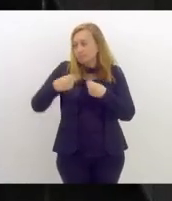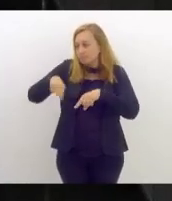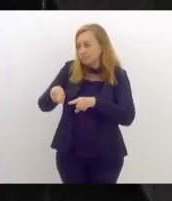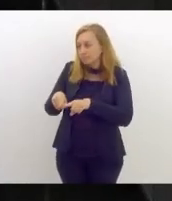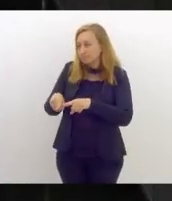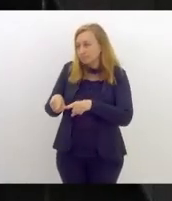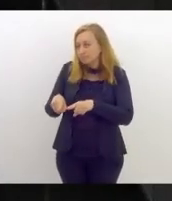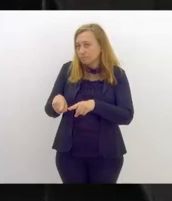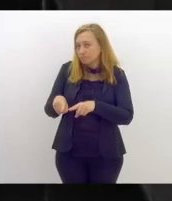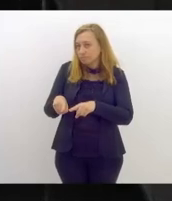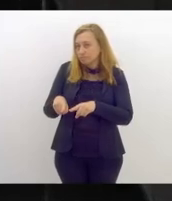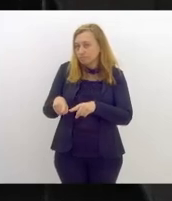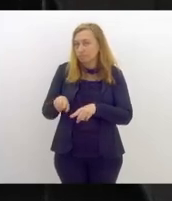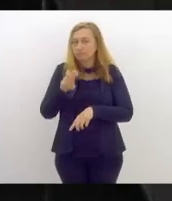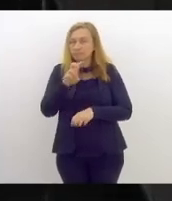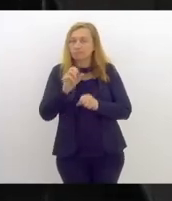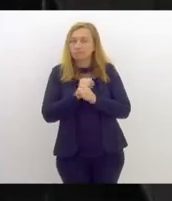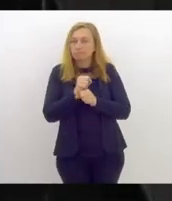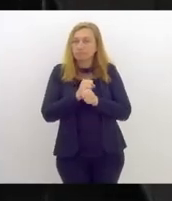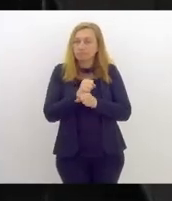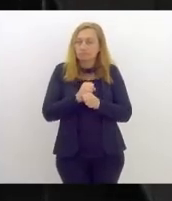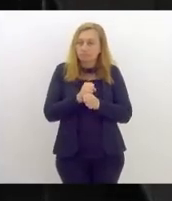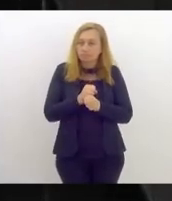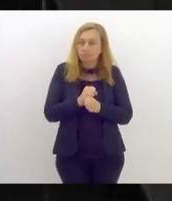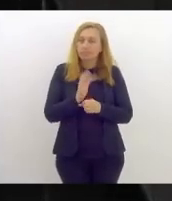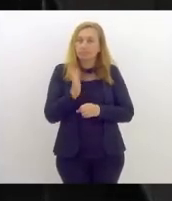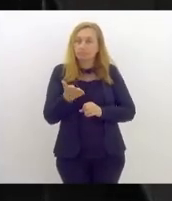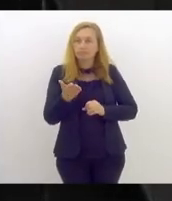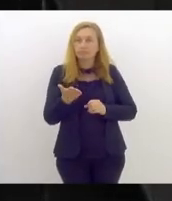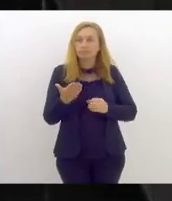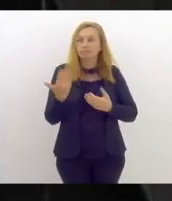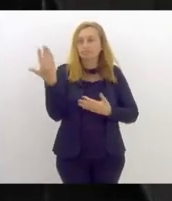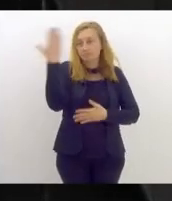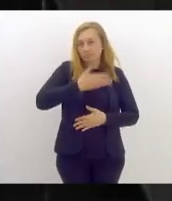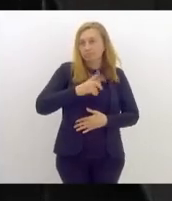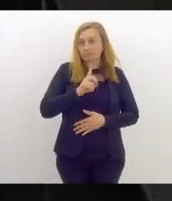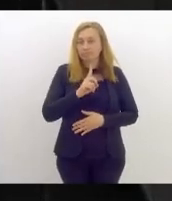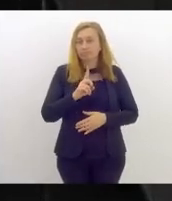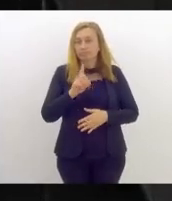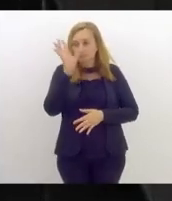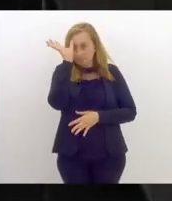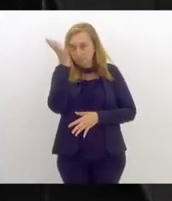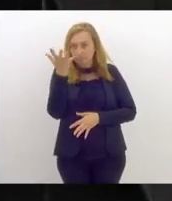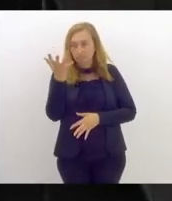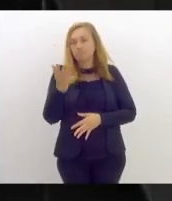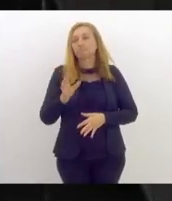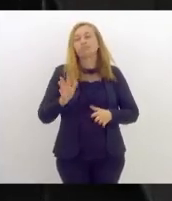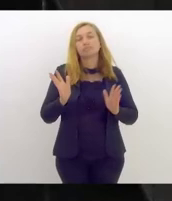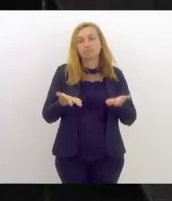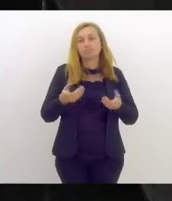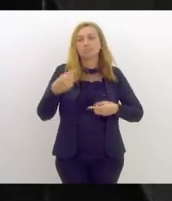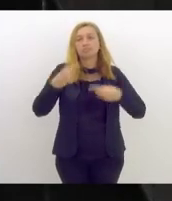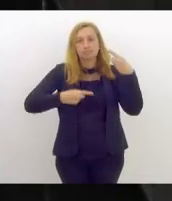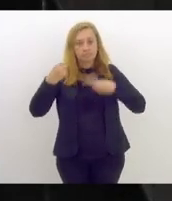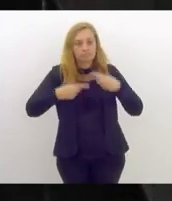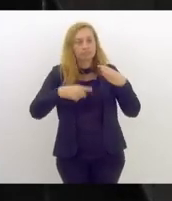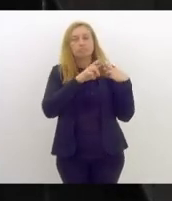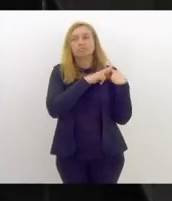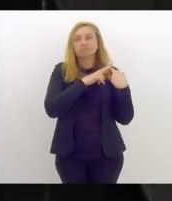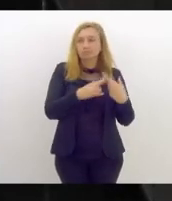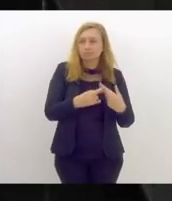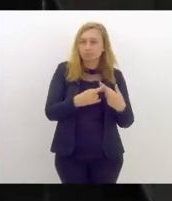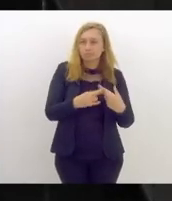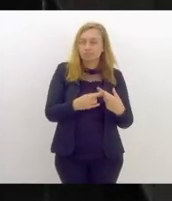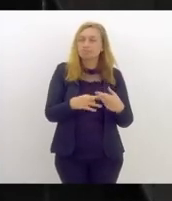em cinco anos de teto de gastos já está provado que não resolveu então alto lá vamos debater com responsabilidade